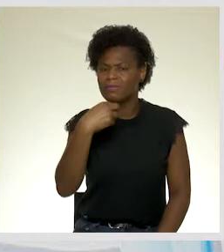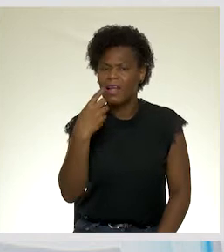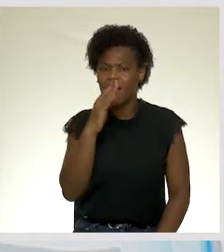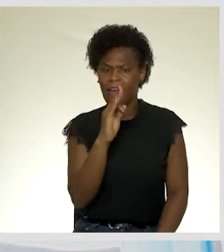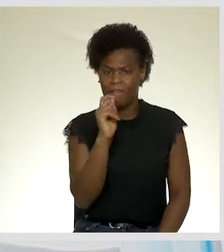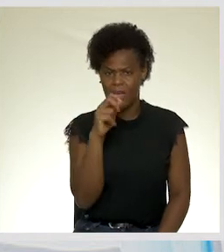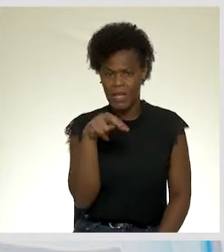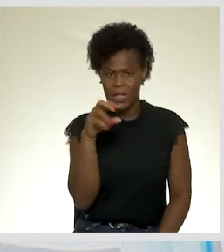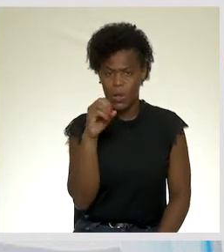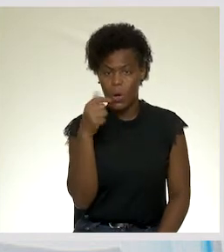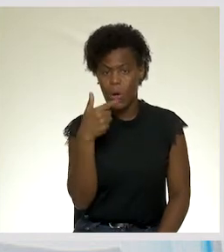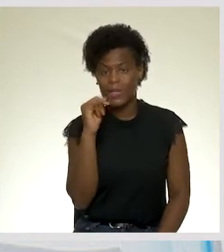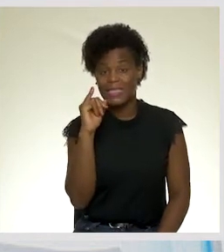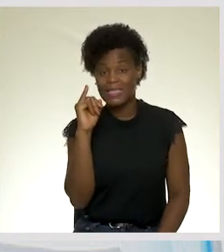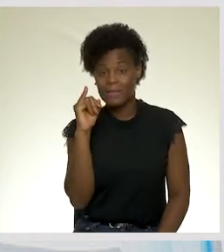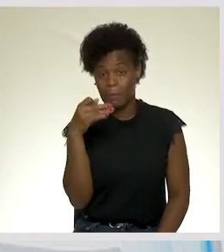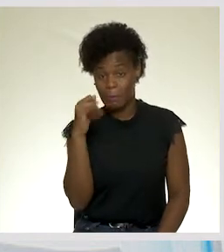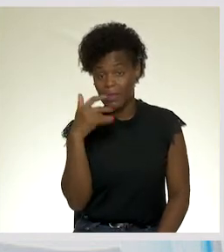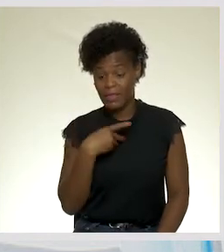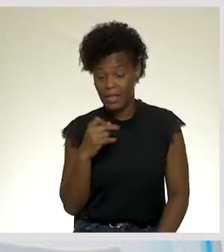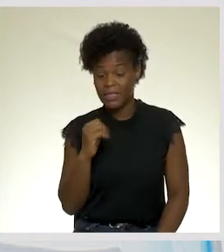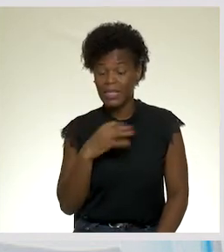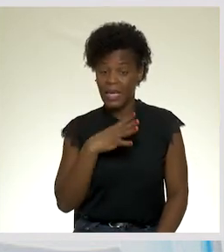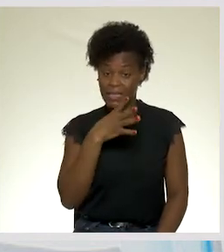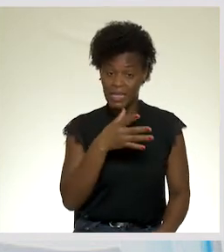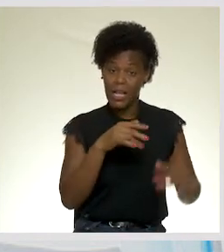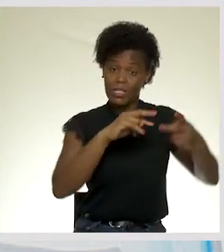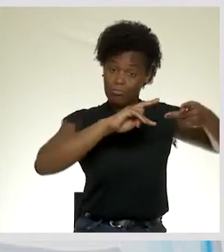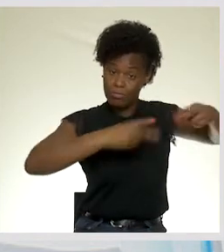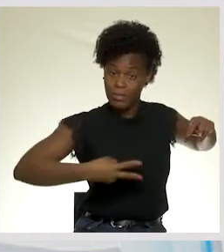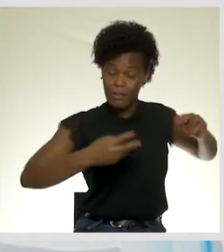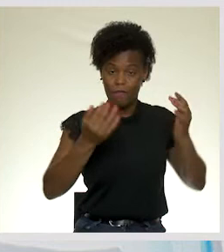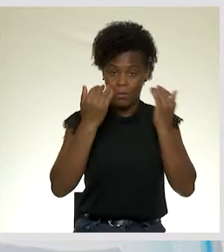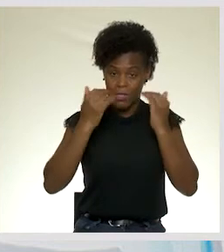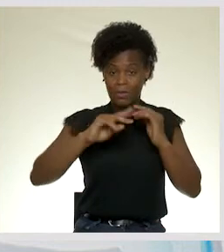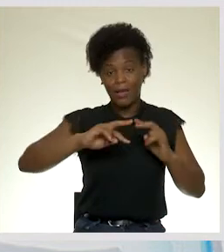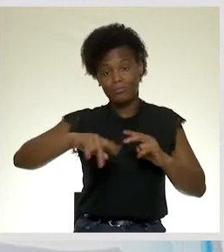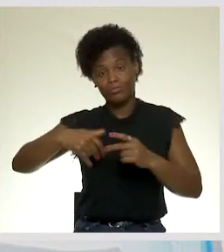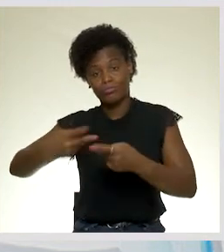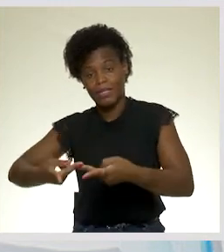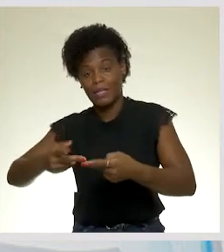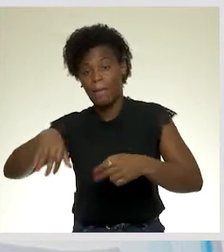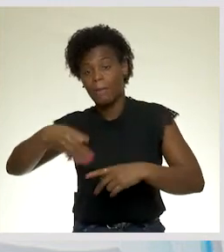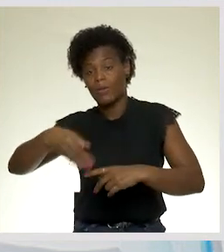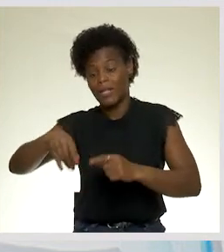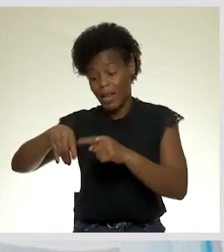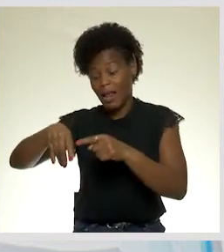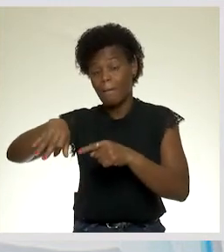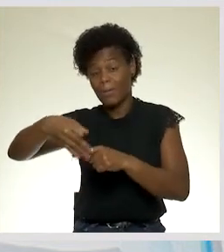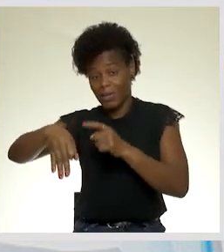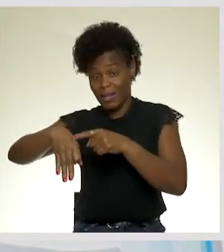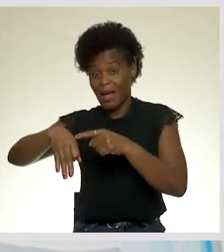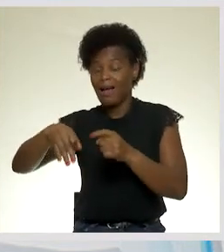Isto quer dizer o quê? Que o gene contém informação, a informação é traduzida em proteína e a proteína manifesta-se em características que